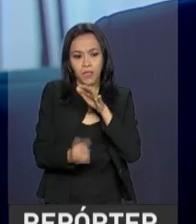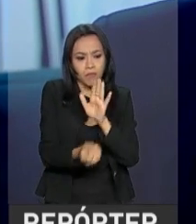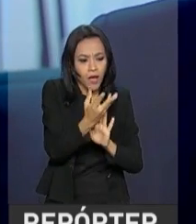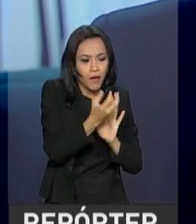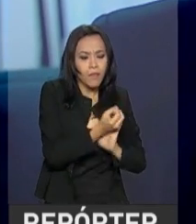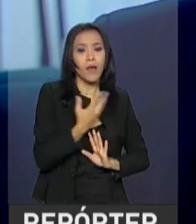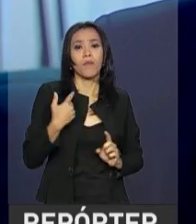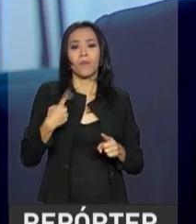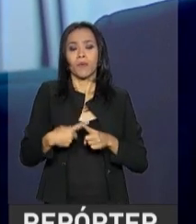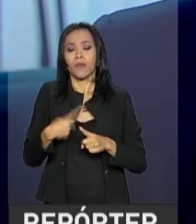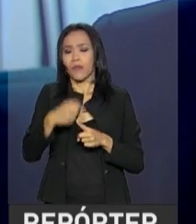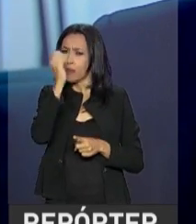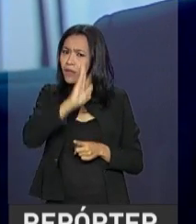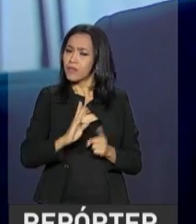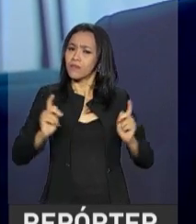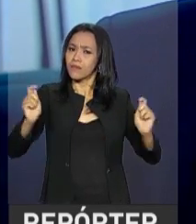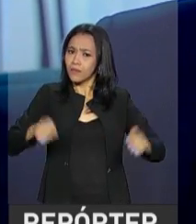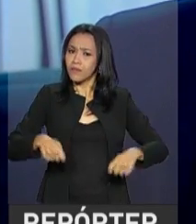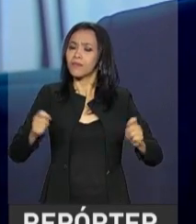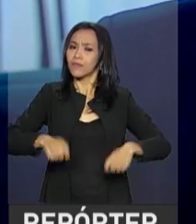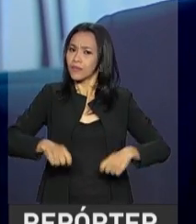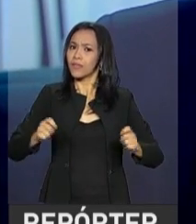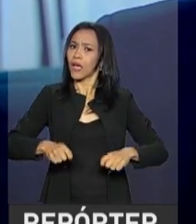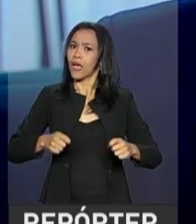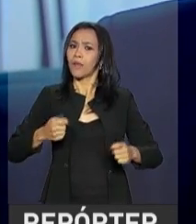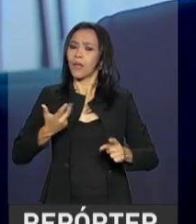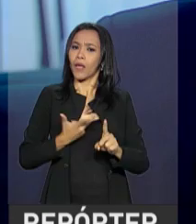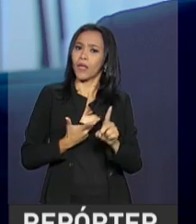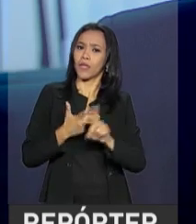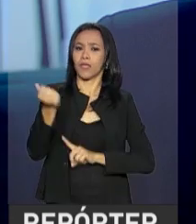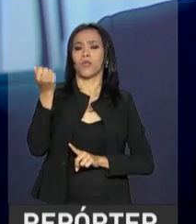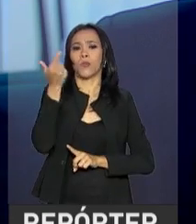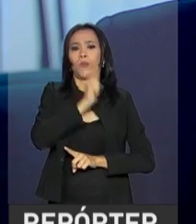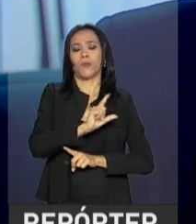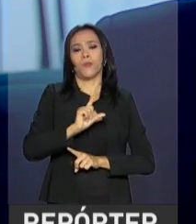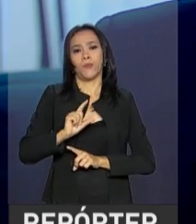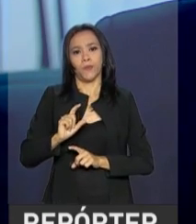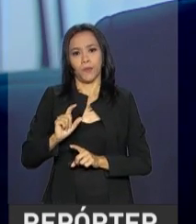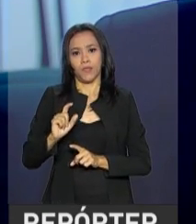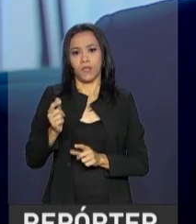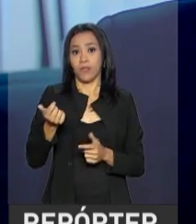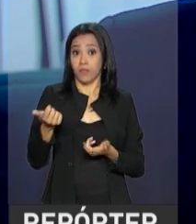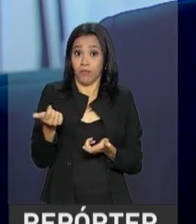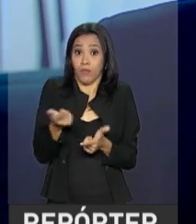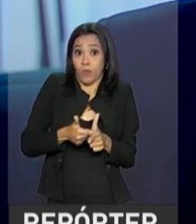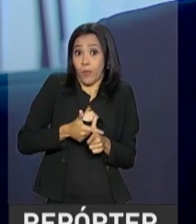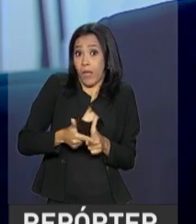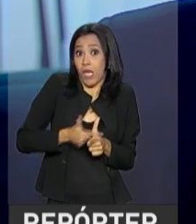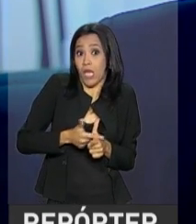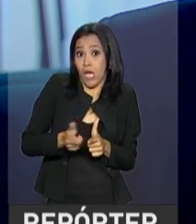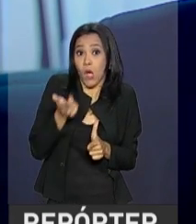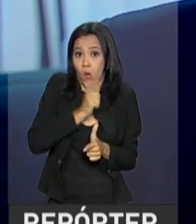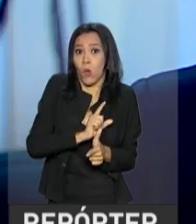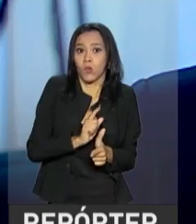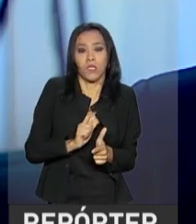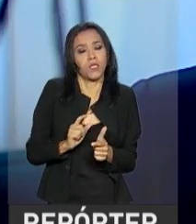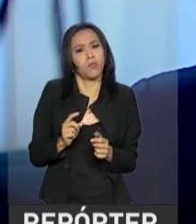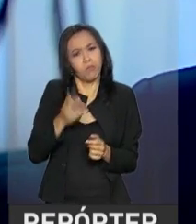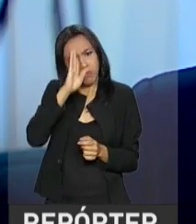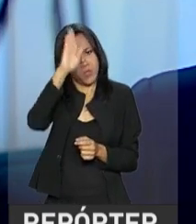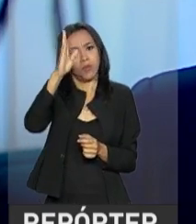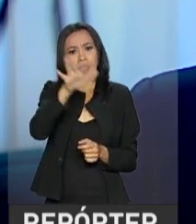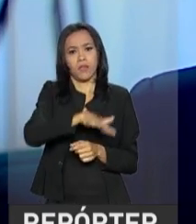robusta da sua capacidade de superação de crise sobretudo de crise econômica